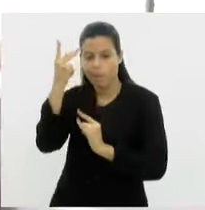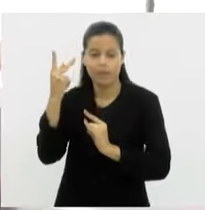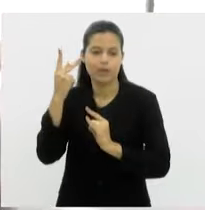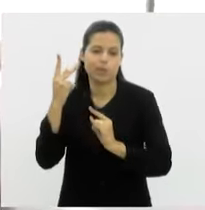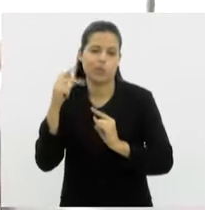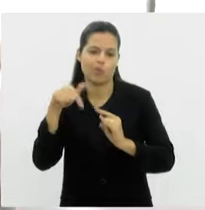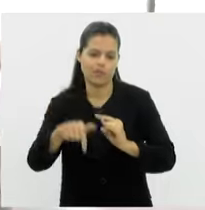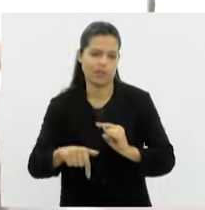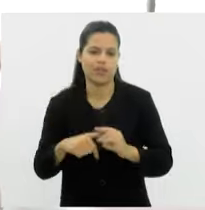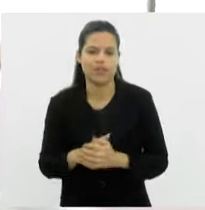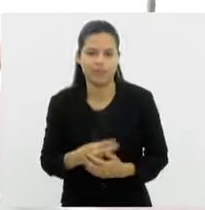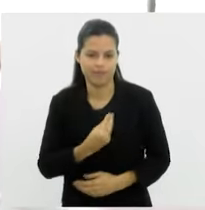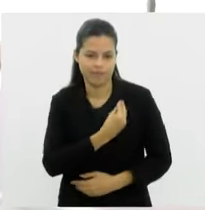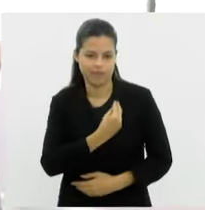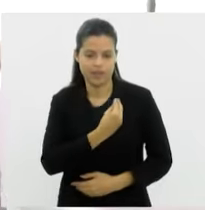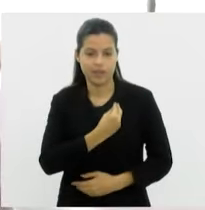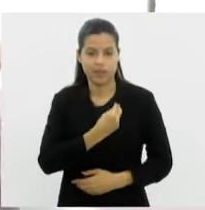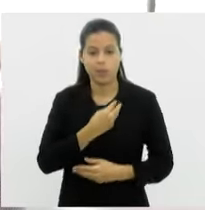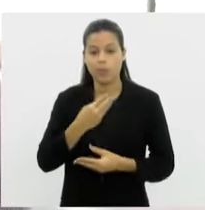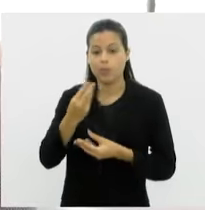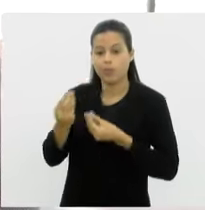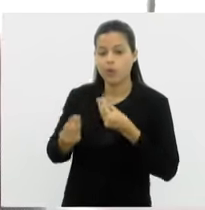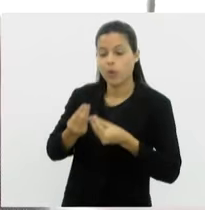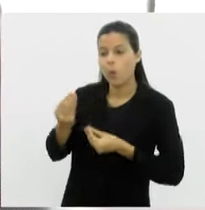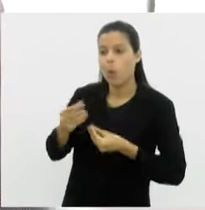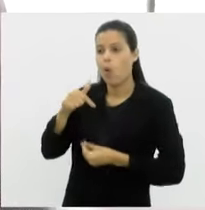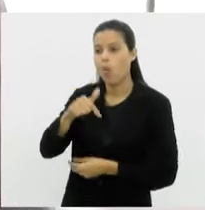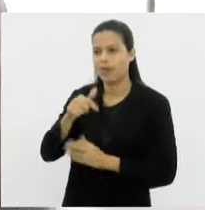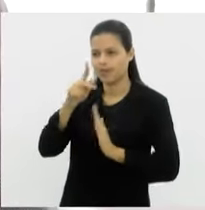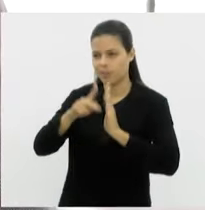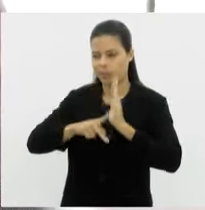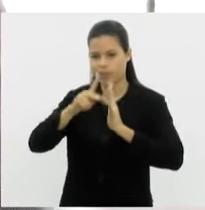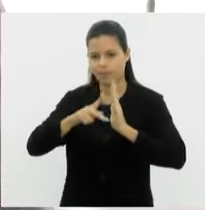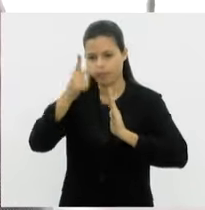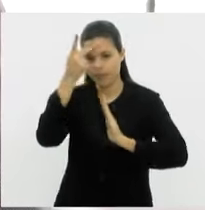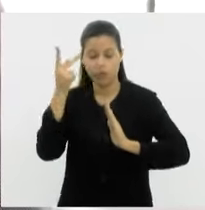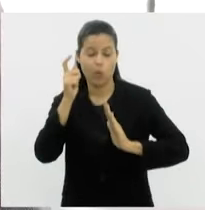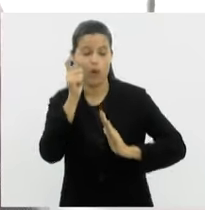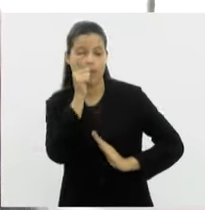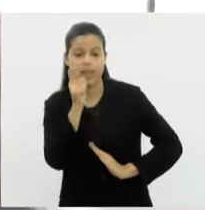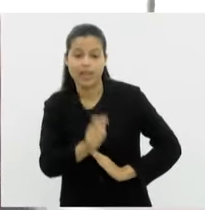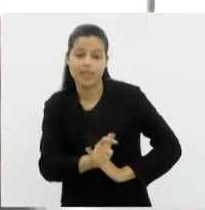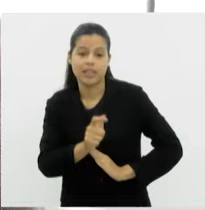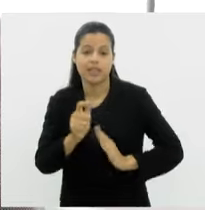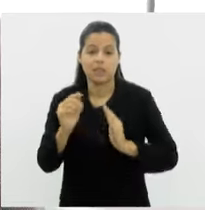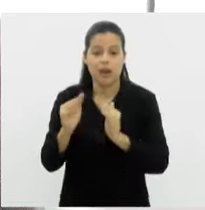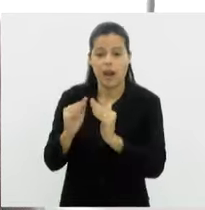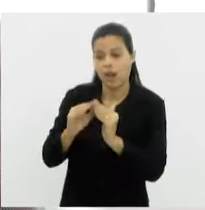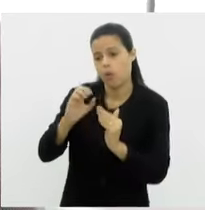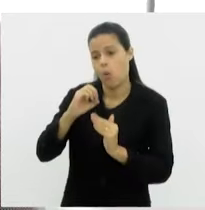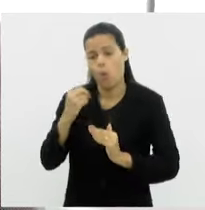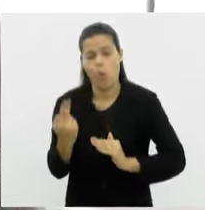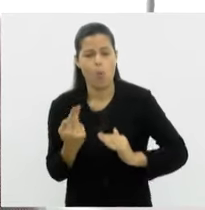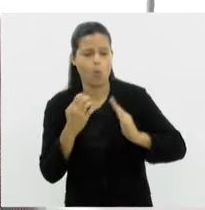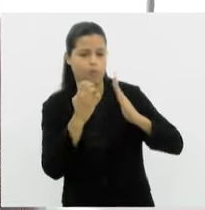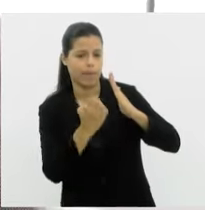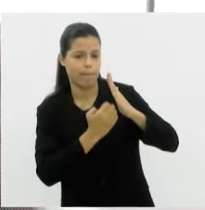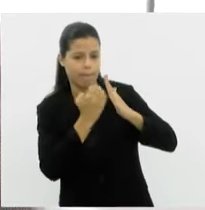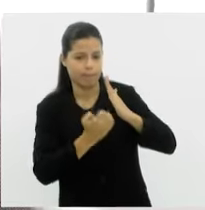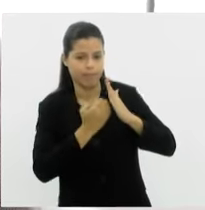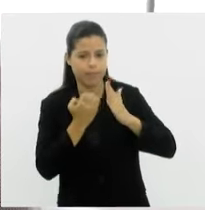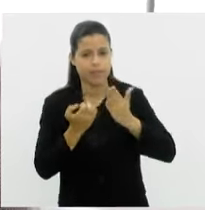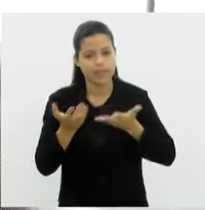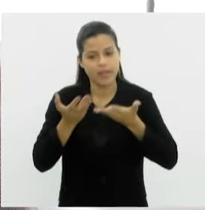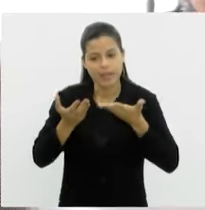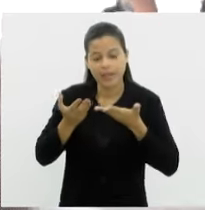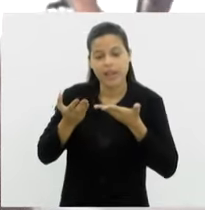ter acesso a esse master plan de revitalização no centro? É, quem estiver interessado em talvez uma moradia ou até um empresário que queira estabelecer um comércio na região,